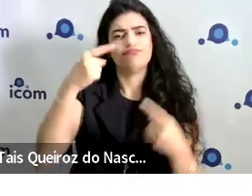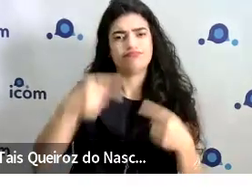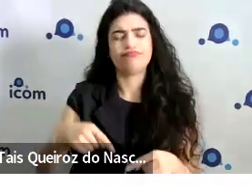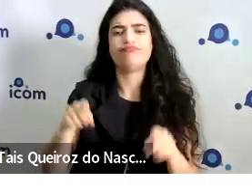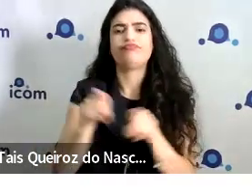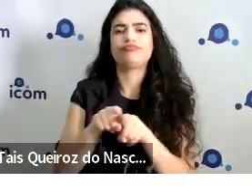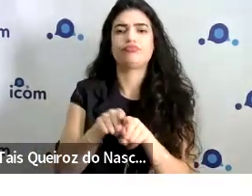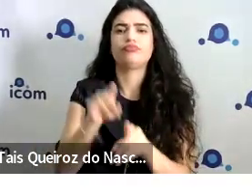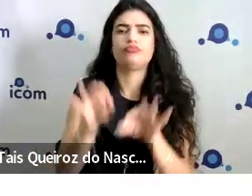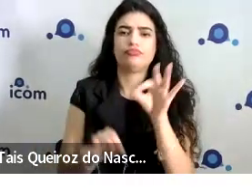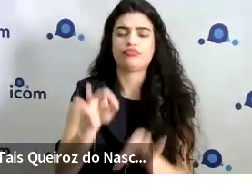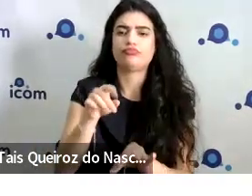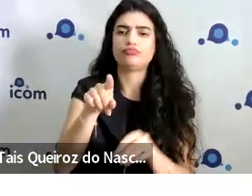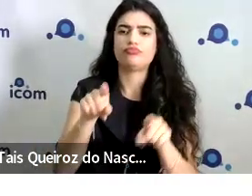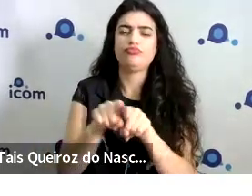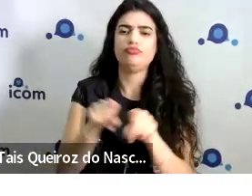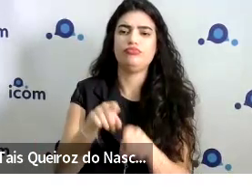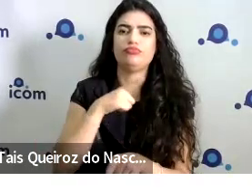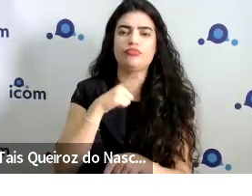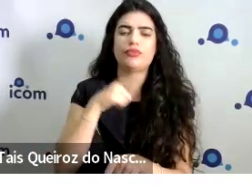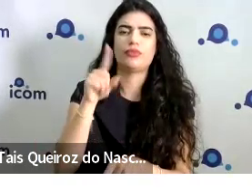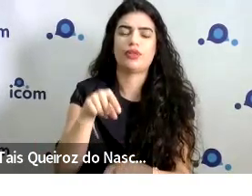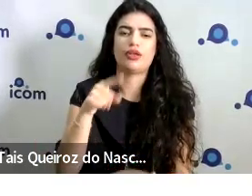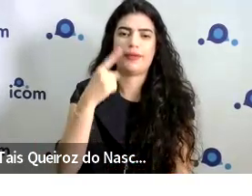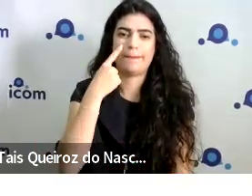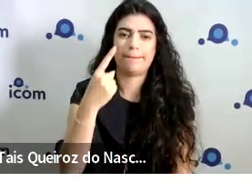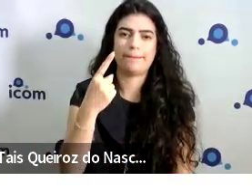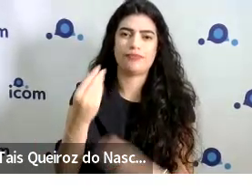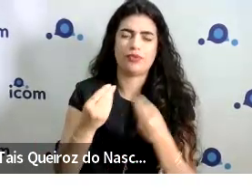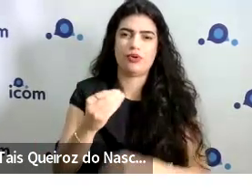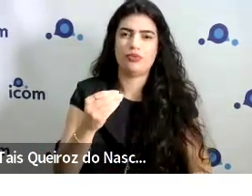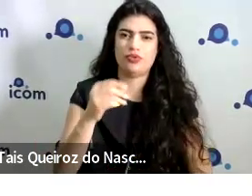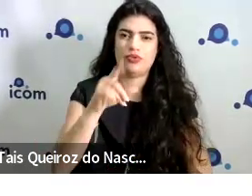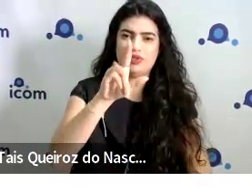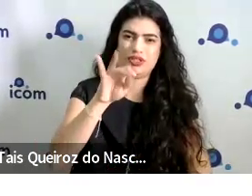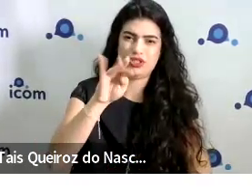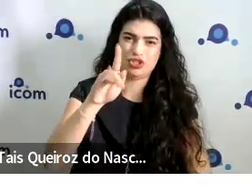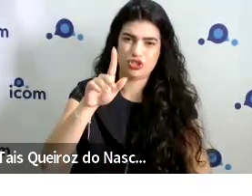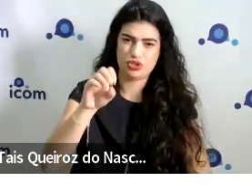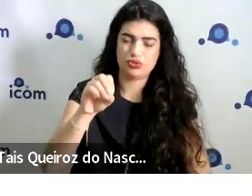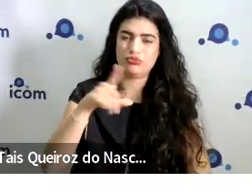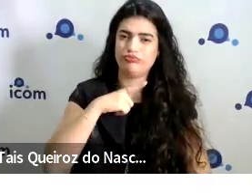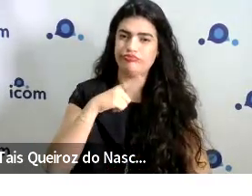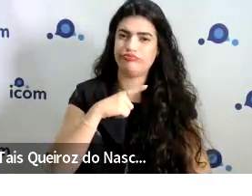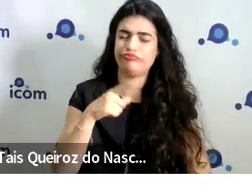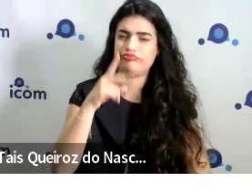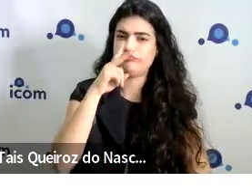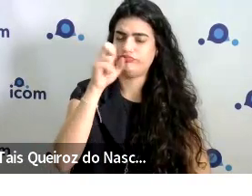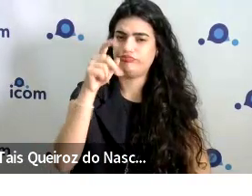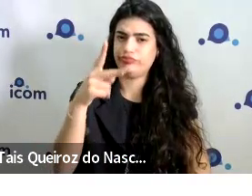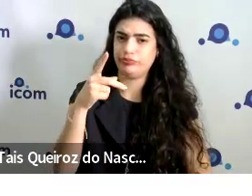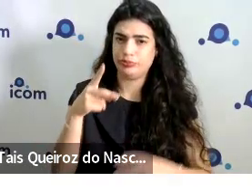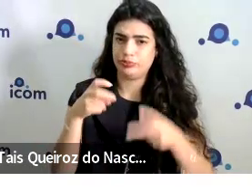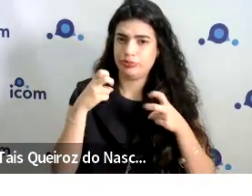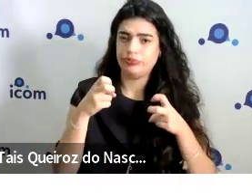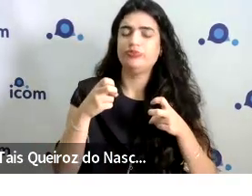também gera essa vantagem do litígio, causando uma incerteza muito grande, não só pela rotina